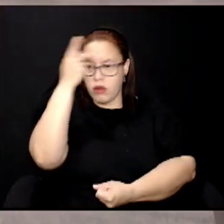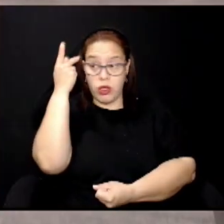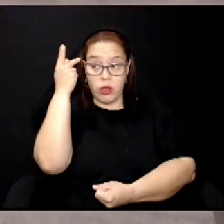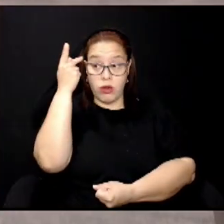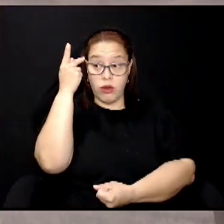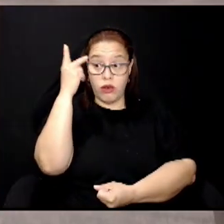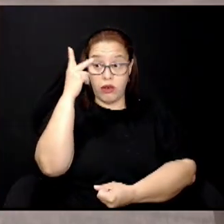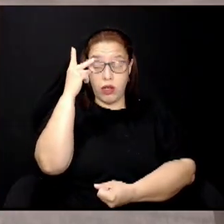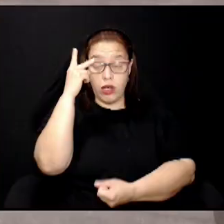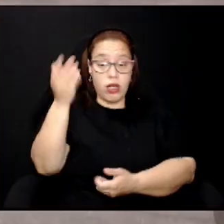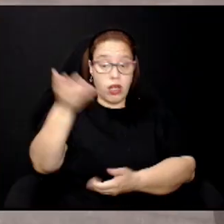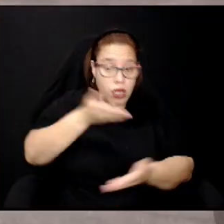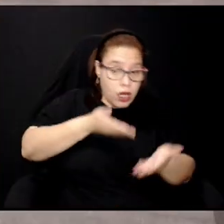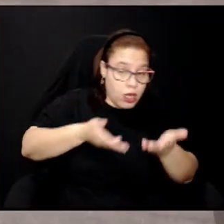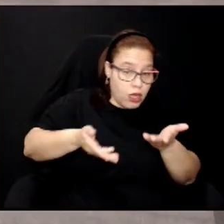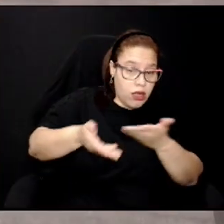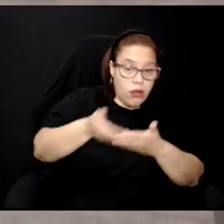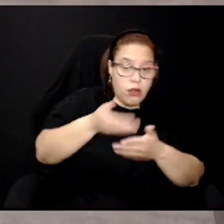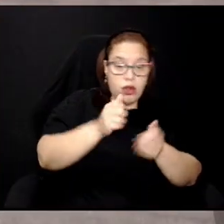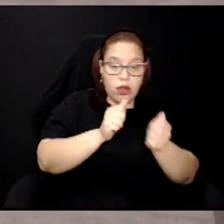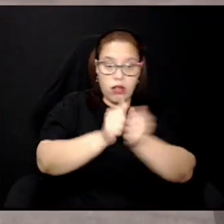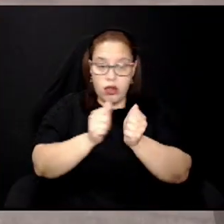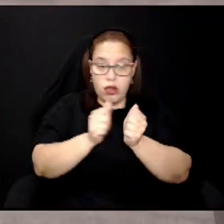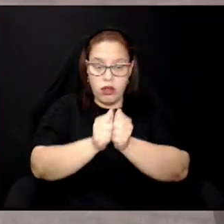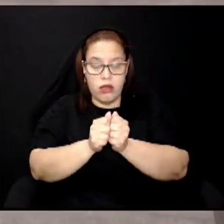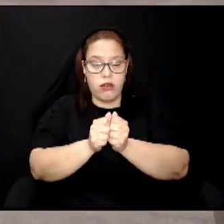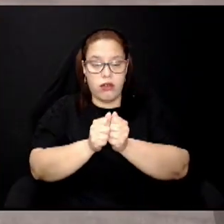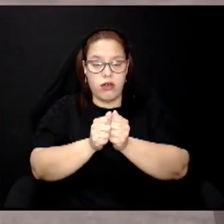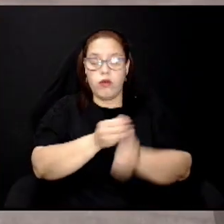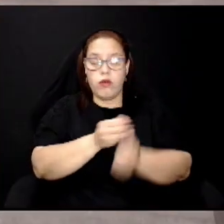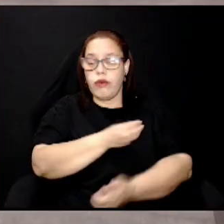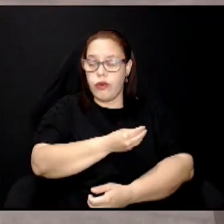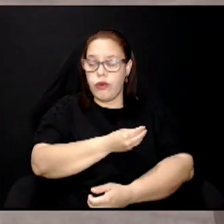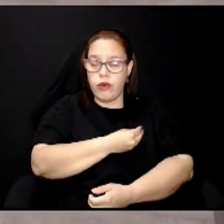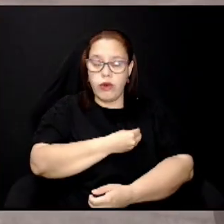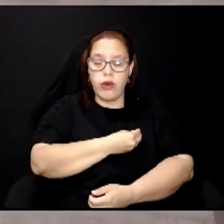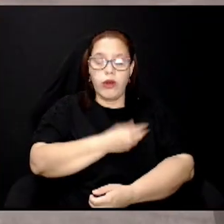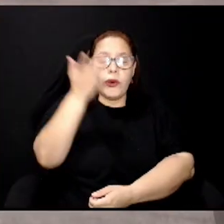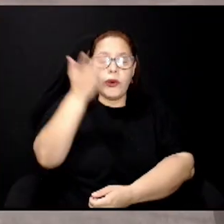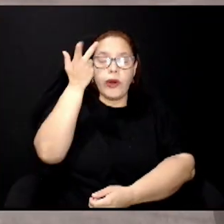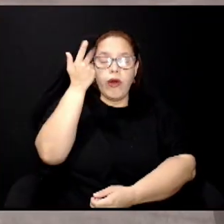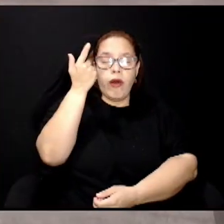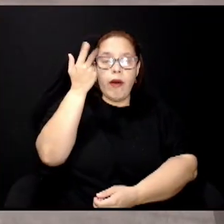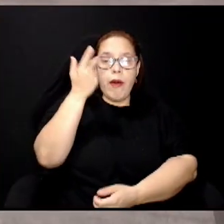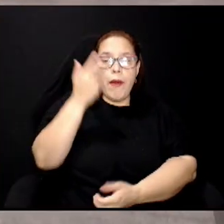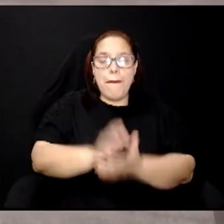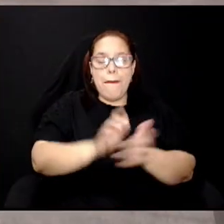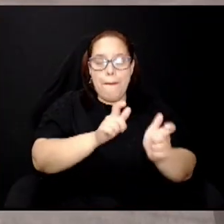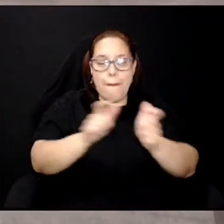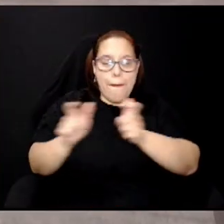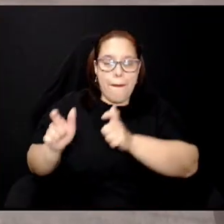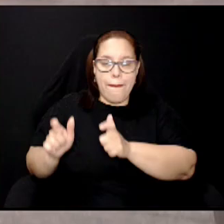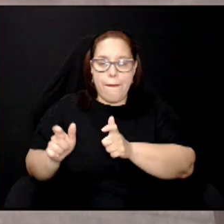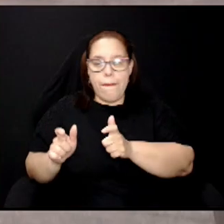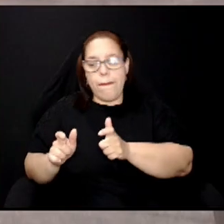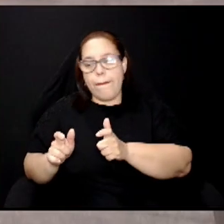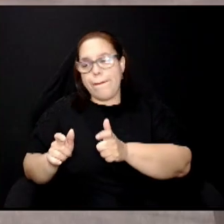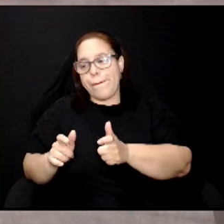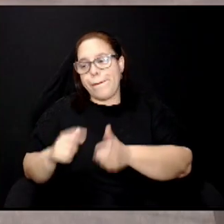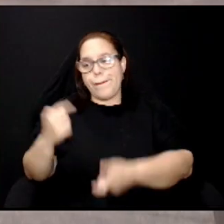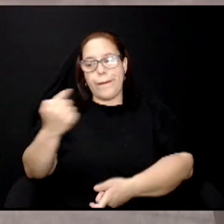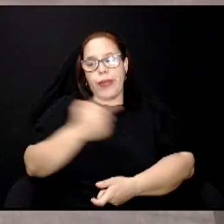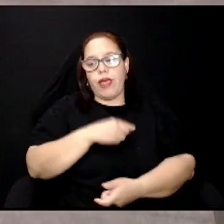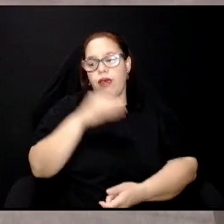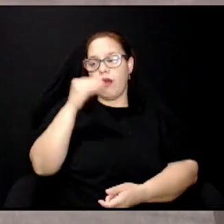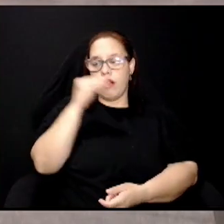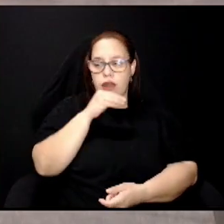essas pessoas para o convívio, né, normal de cada um, de cada uma, nós vamos estar falhando.